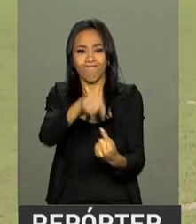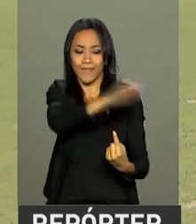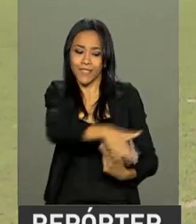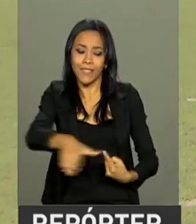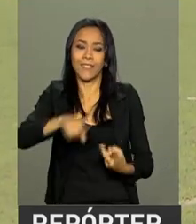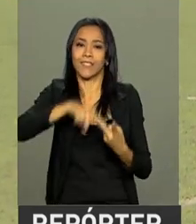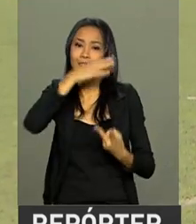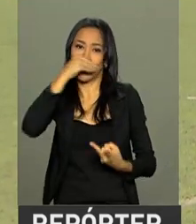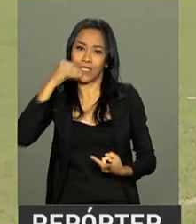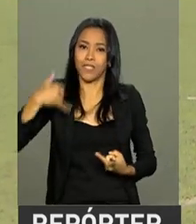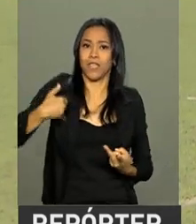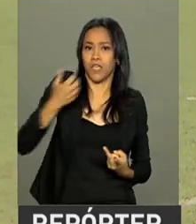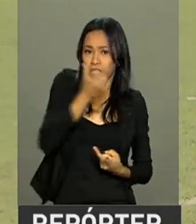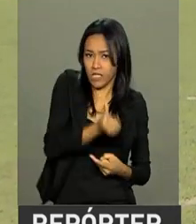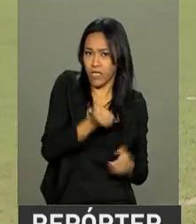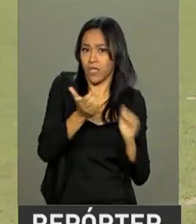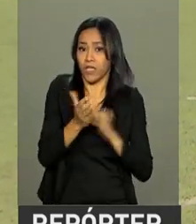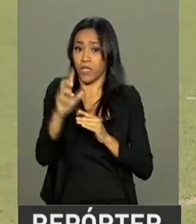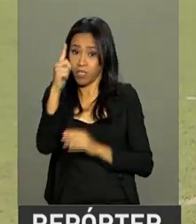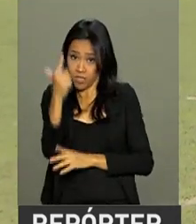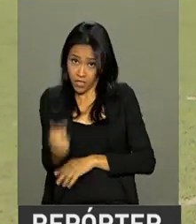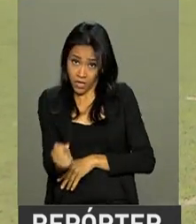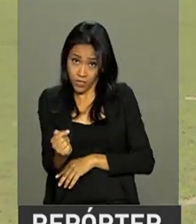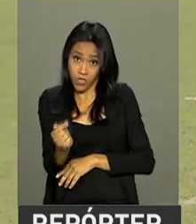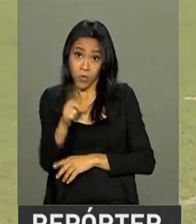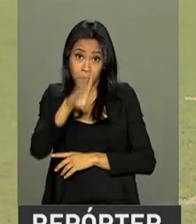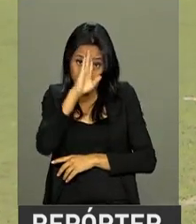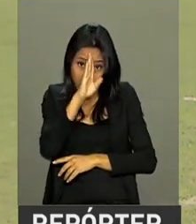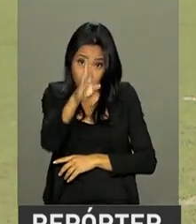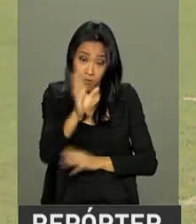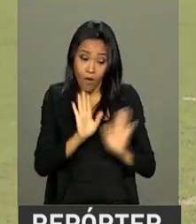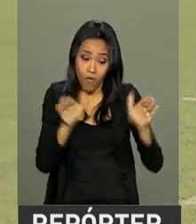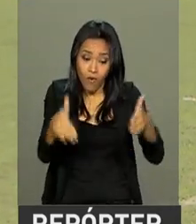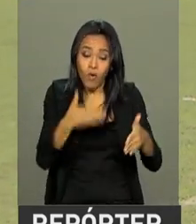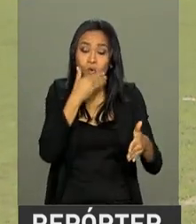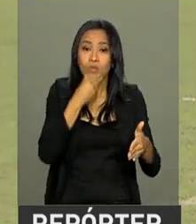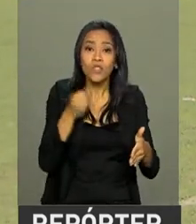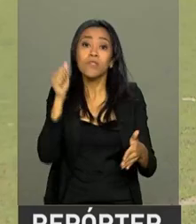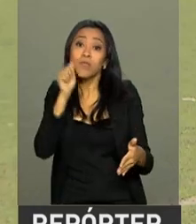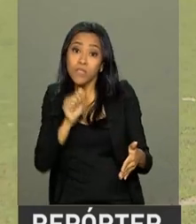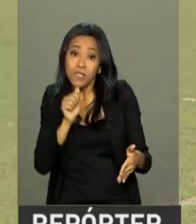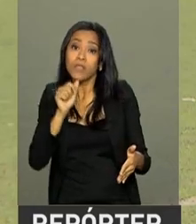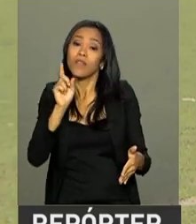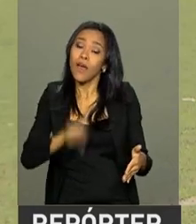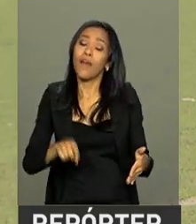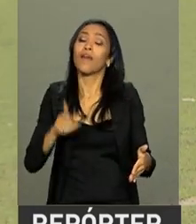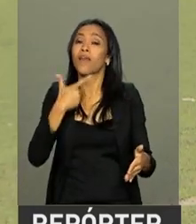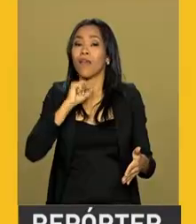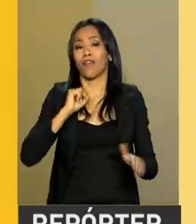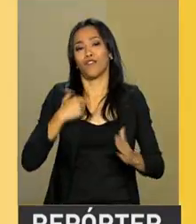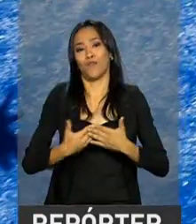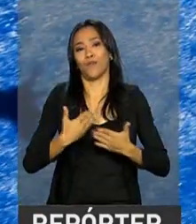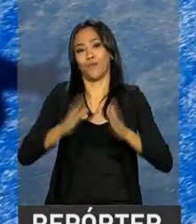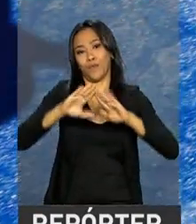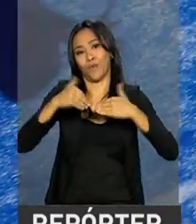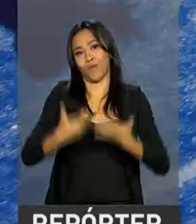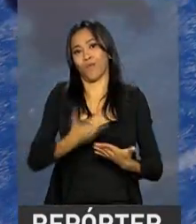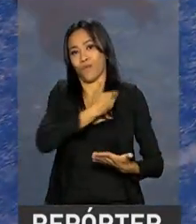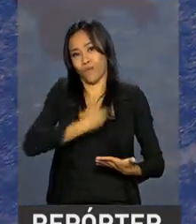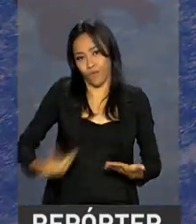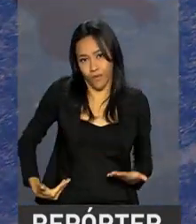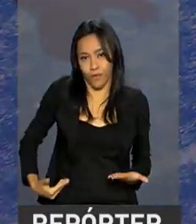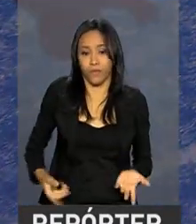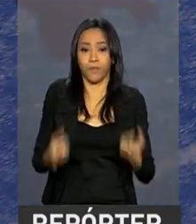adolescentes de 6 a 17 anos com prioridade para meninos e meninas na rede pública de ensino os seleções do